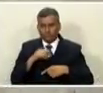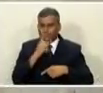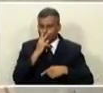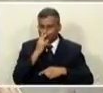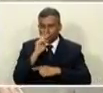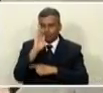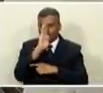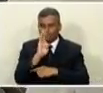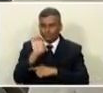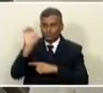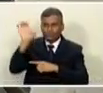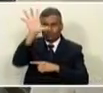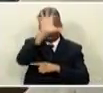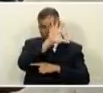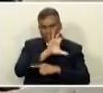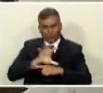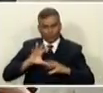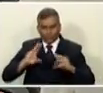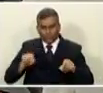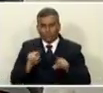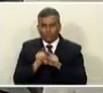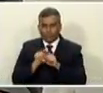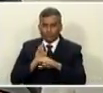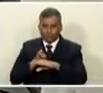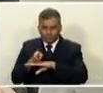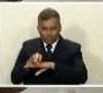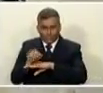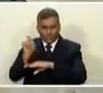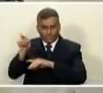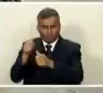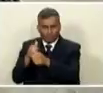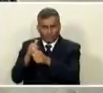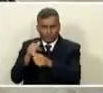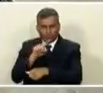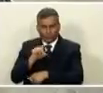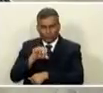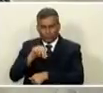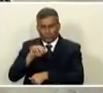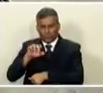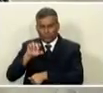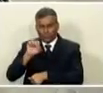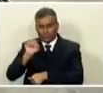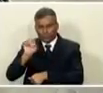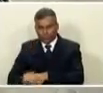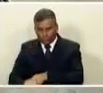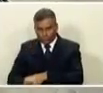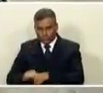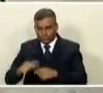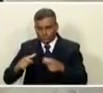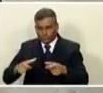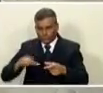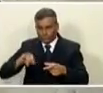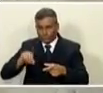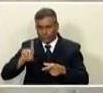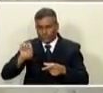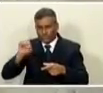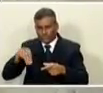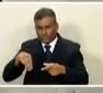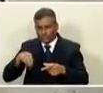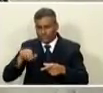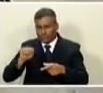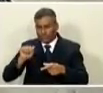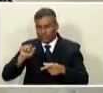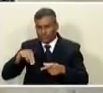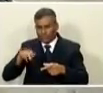brasileiros. Eu participei de uma das mesas ali na Zona Sul, ali no Jardim Ângela, para discutir a questão das localidades e